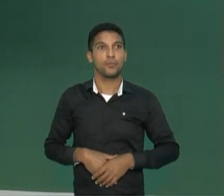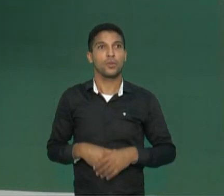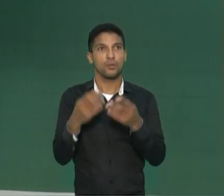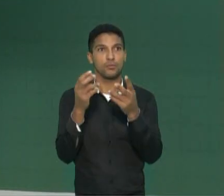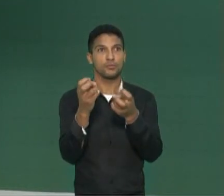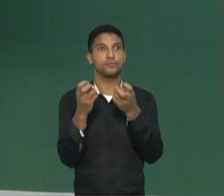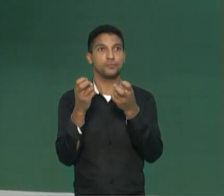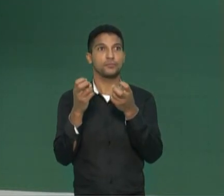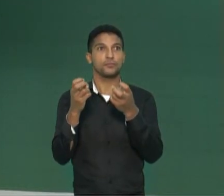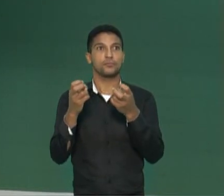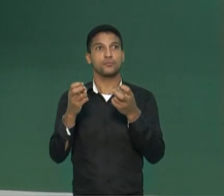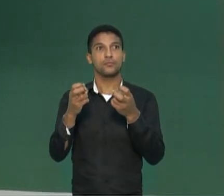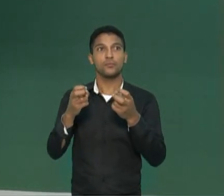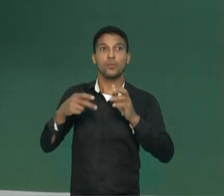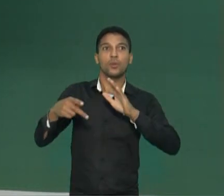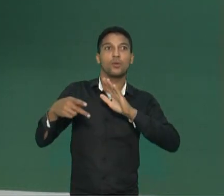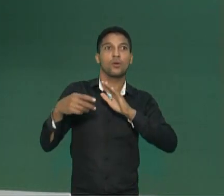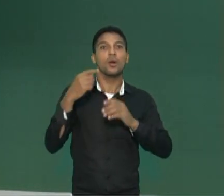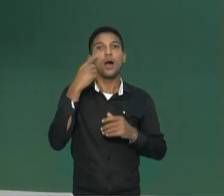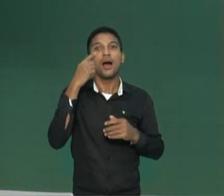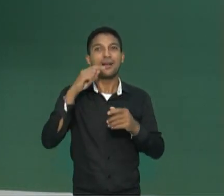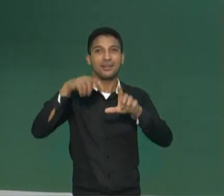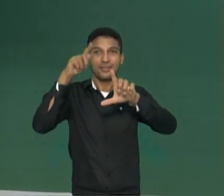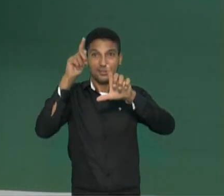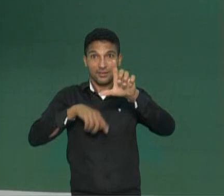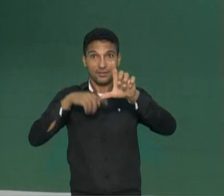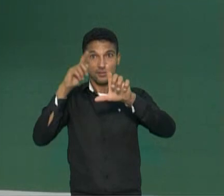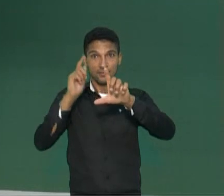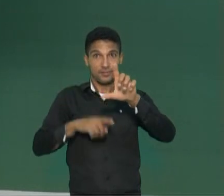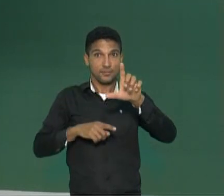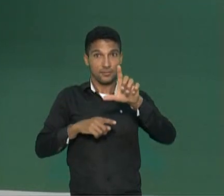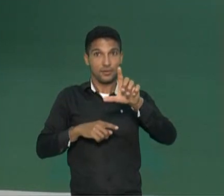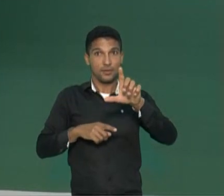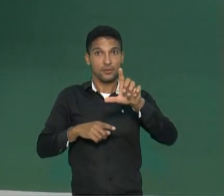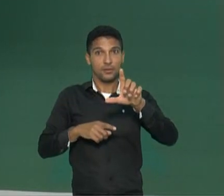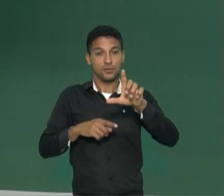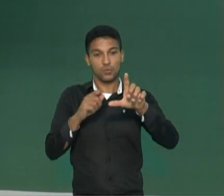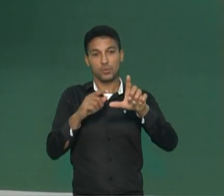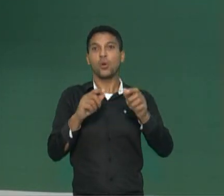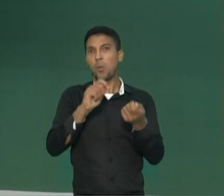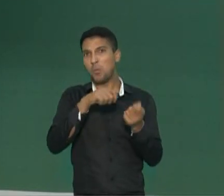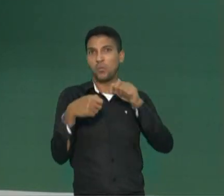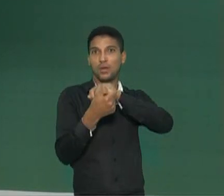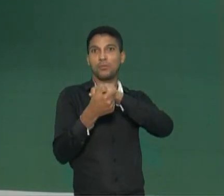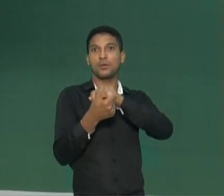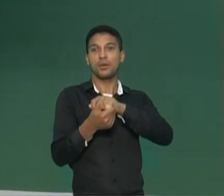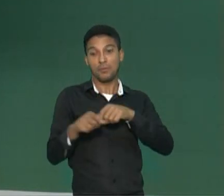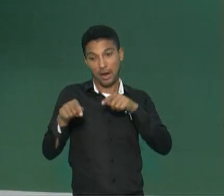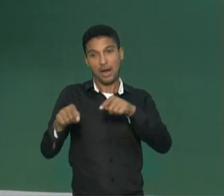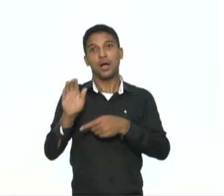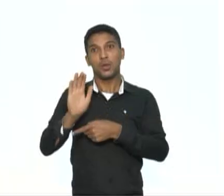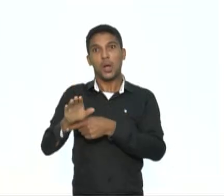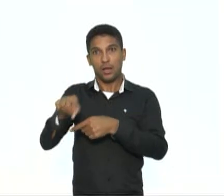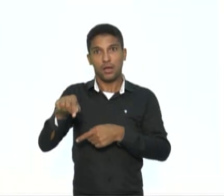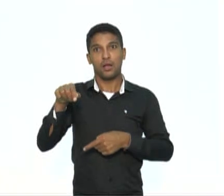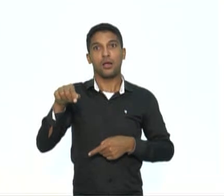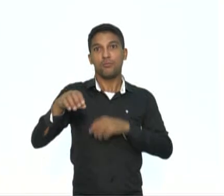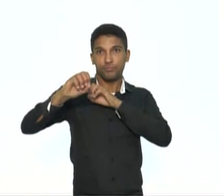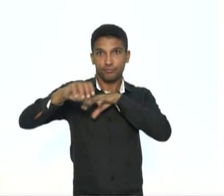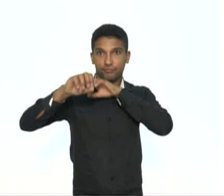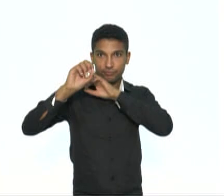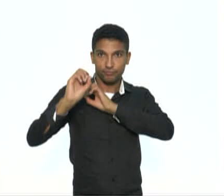eles começaram a simplificar a letra para facilitar a leitura, né? Então, eles tinham... o